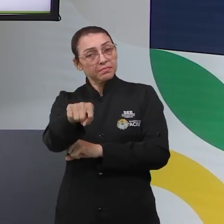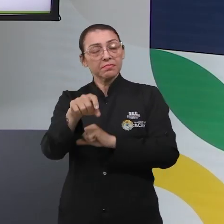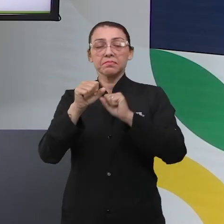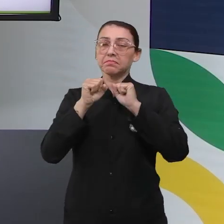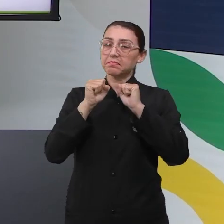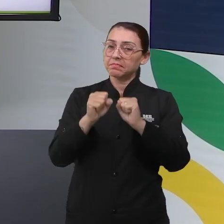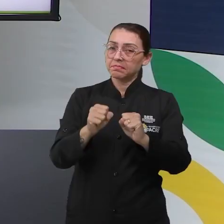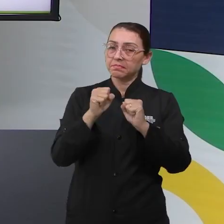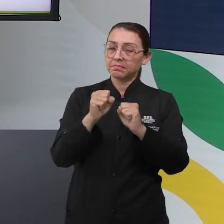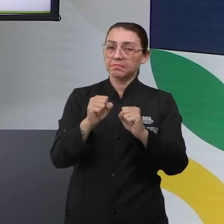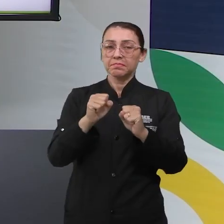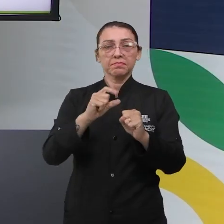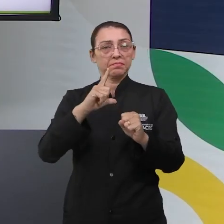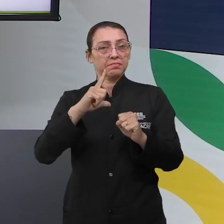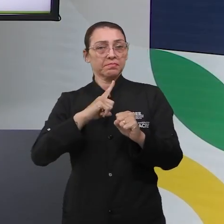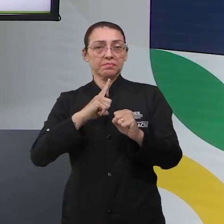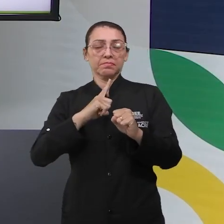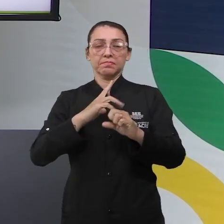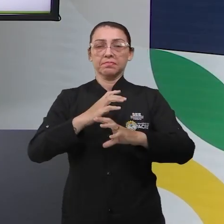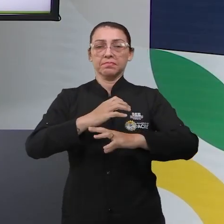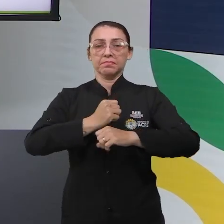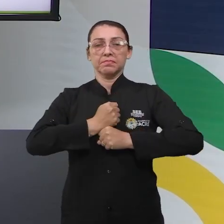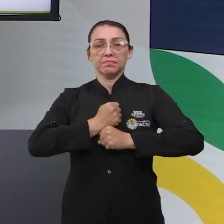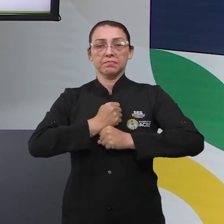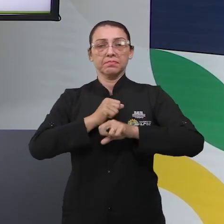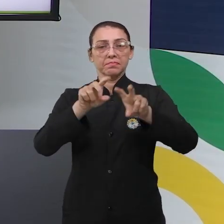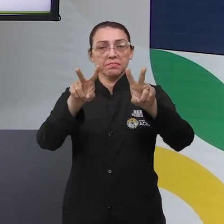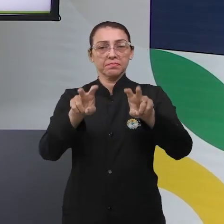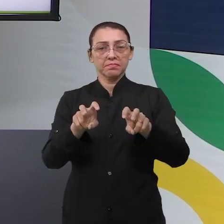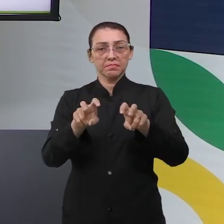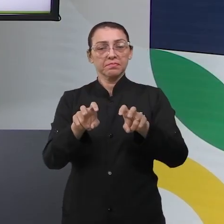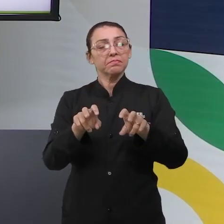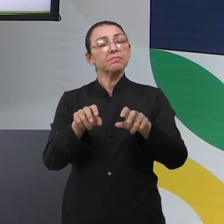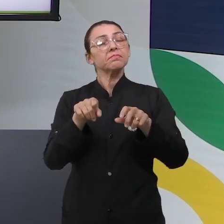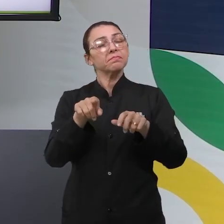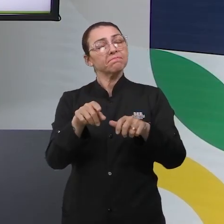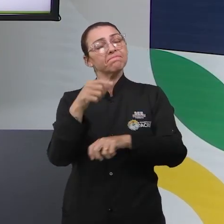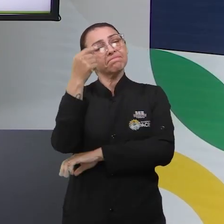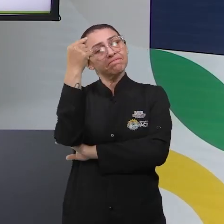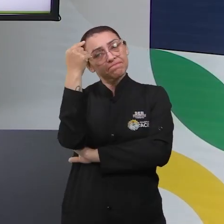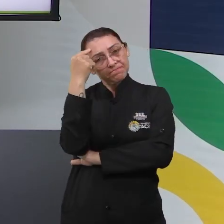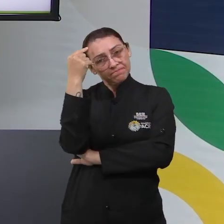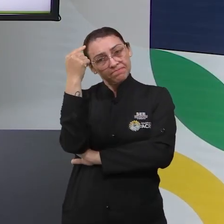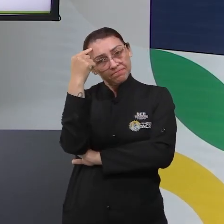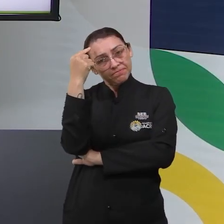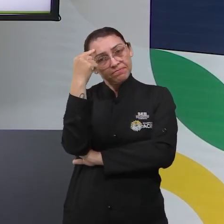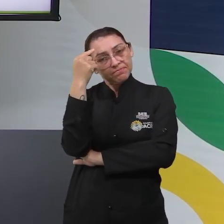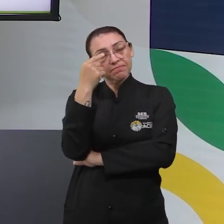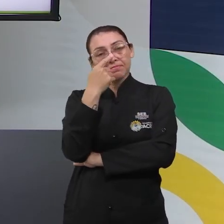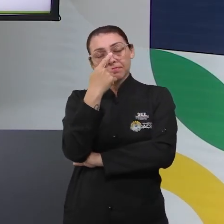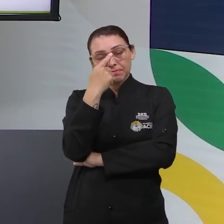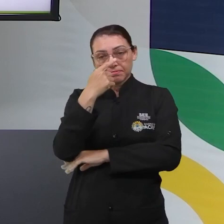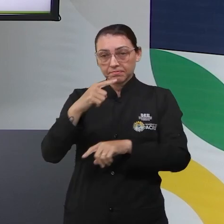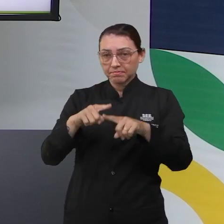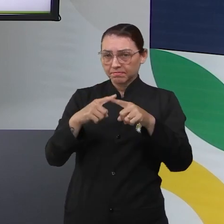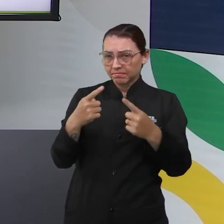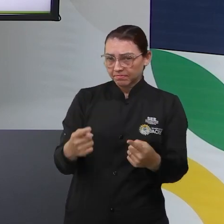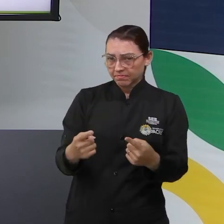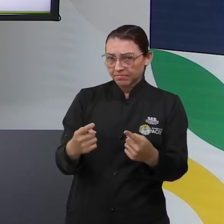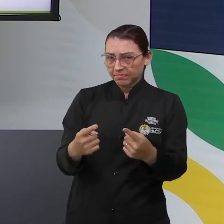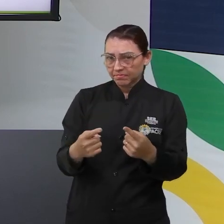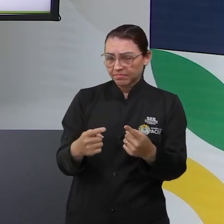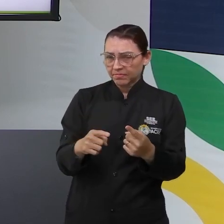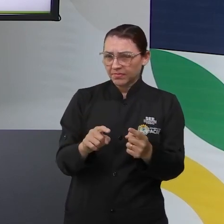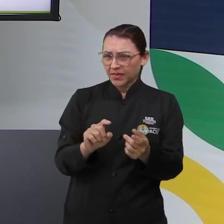você possa ter propriedade do assunto. Aí você deve estar pensando, nossa professora, mas são